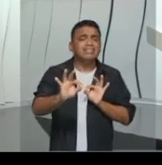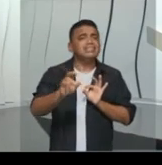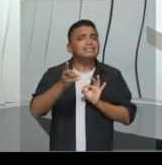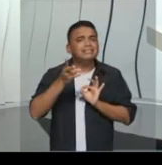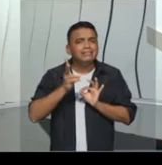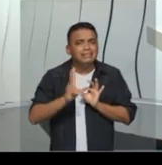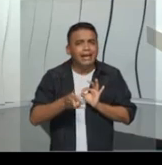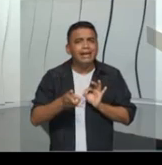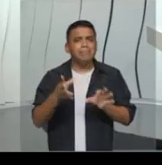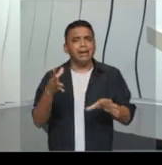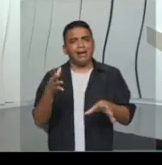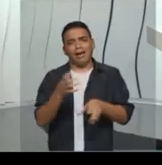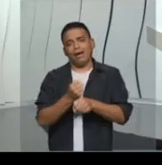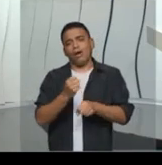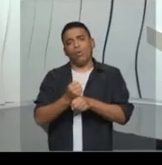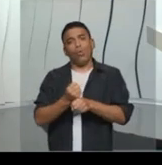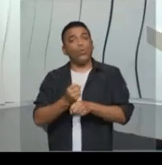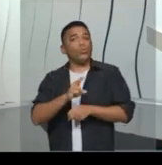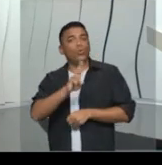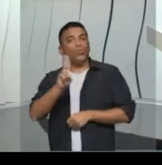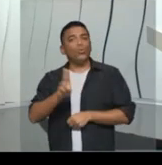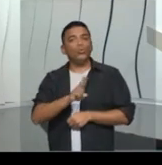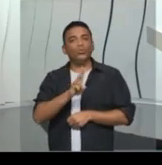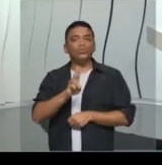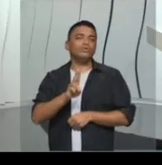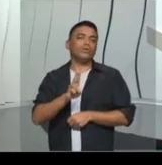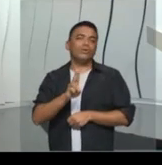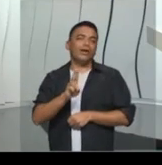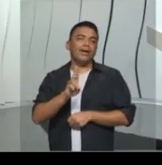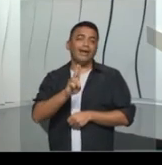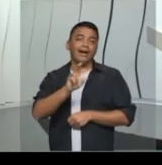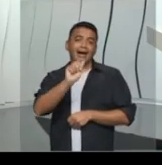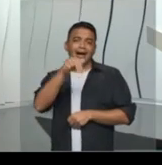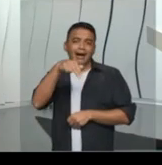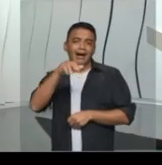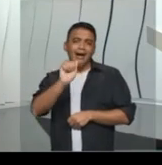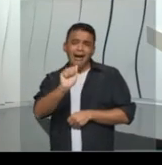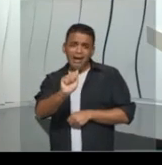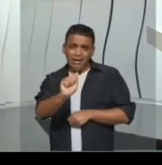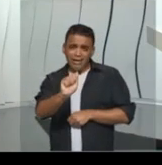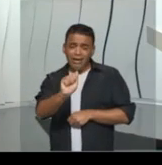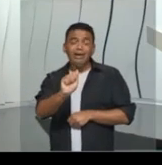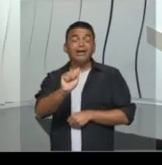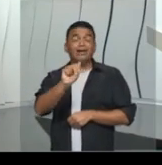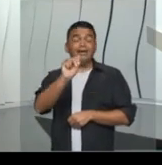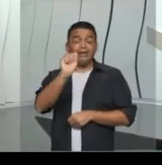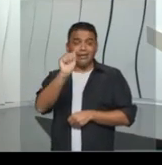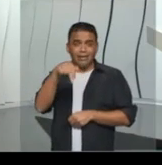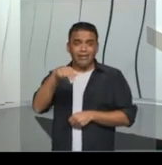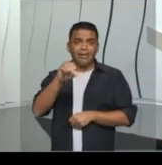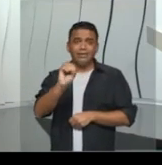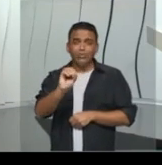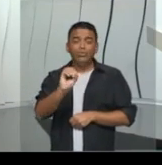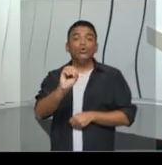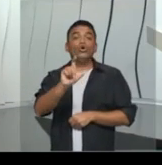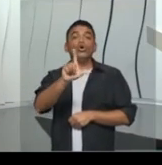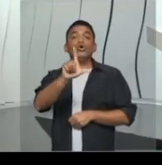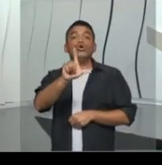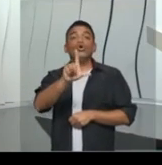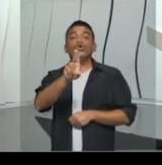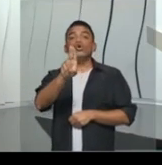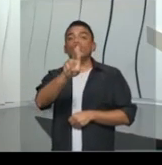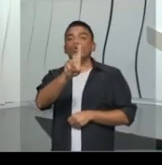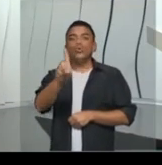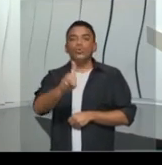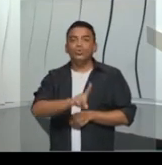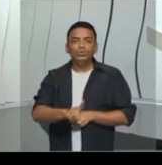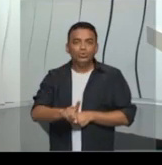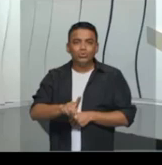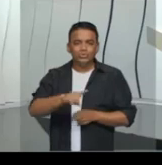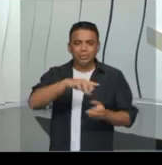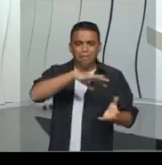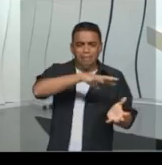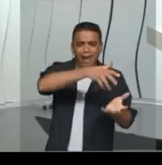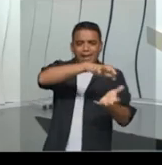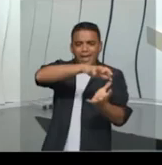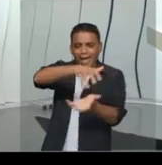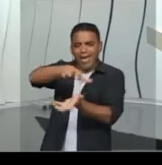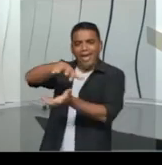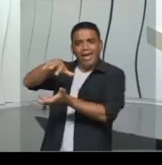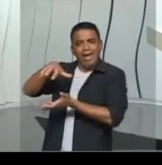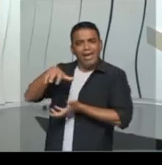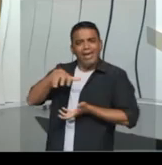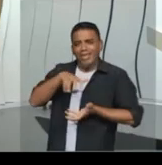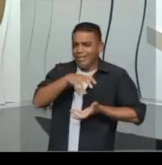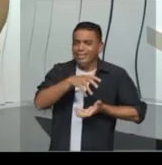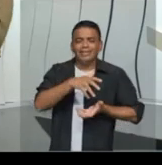por conta da quantidade de distância entre as galáxias, entre os próprios planetas, certo?